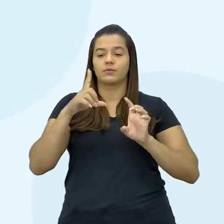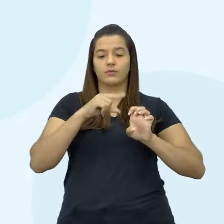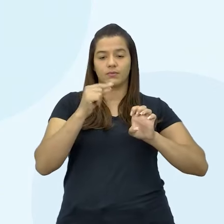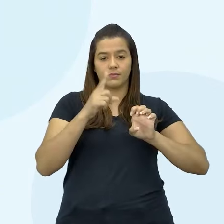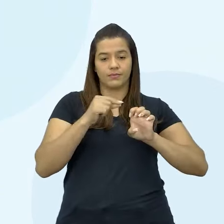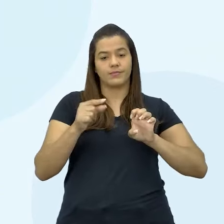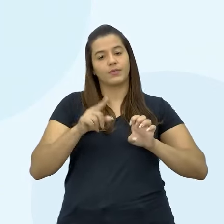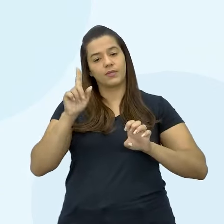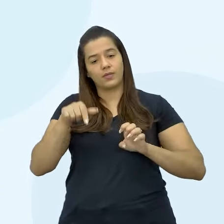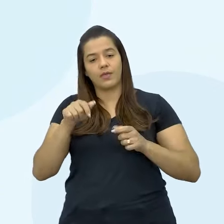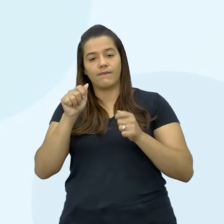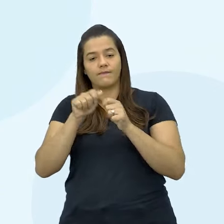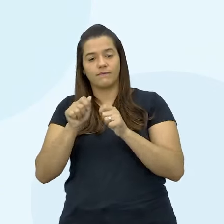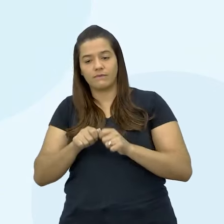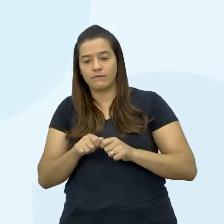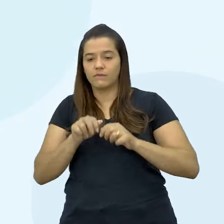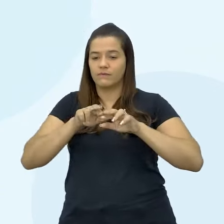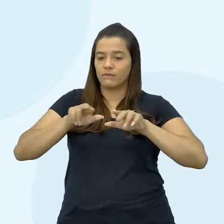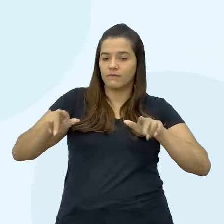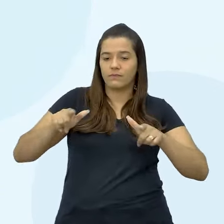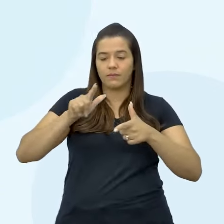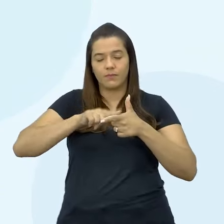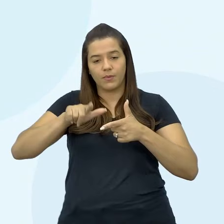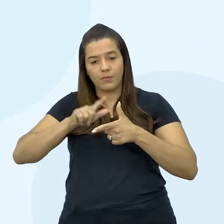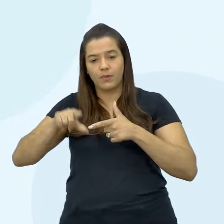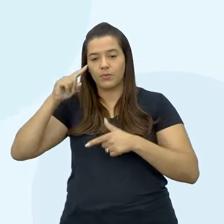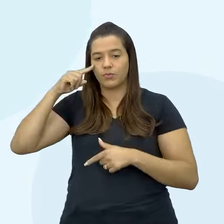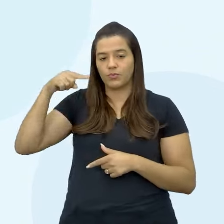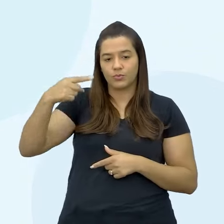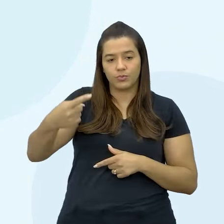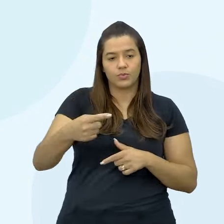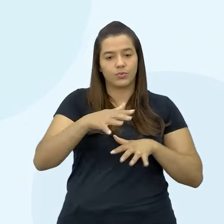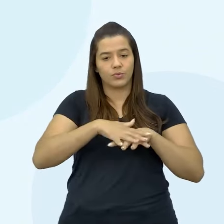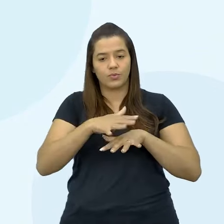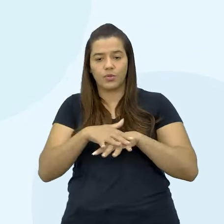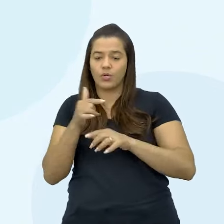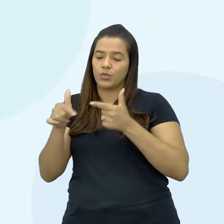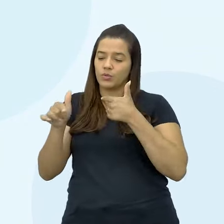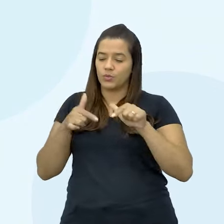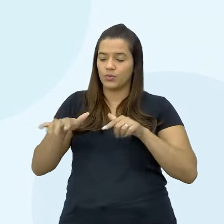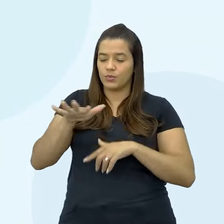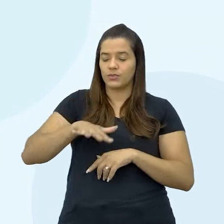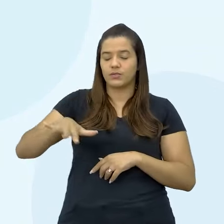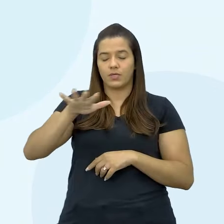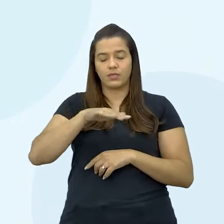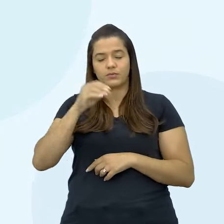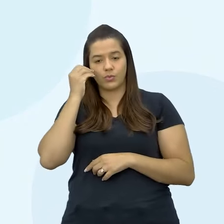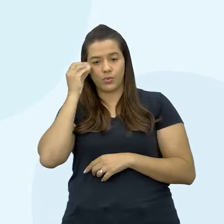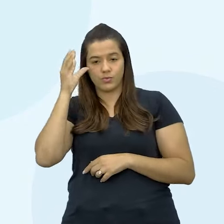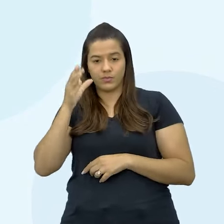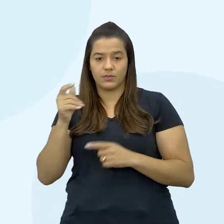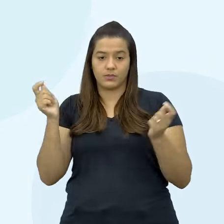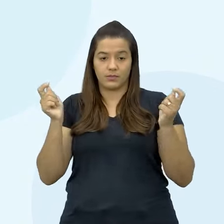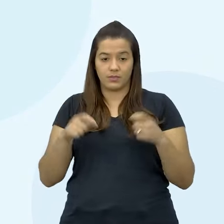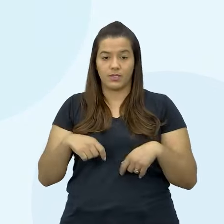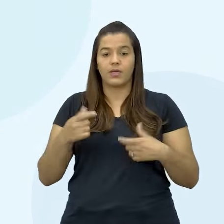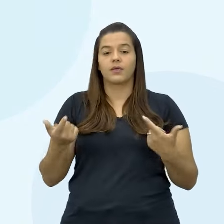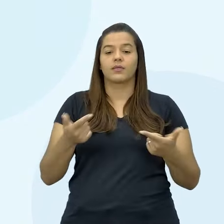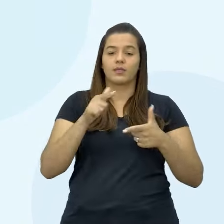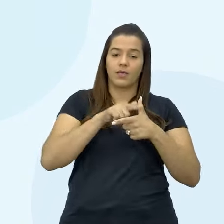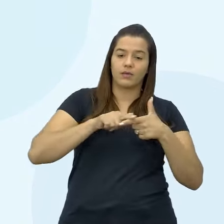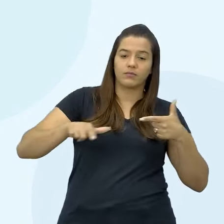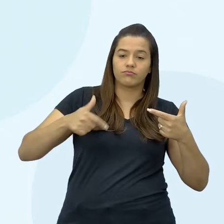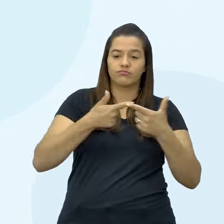seria resolver e elaborar problemas do cotidiano, da matemática e de outras áreas de conhecimento que envolvem equações